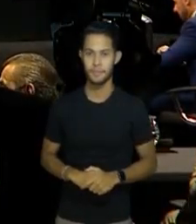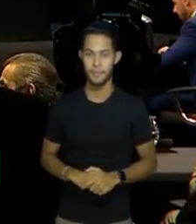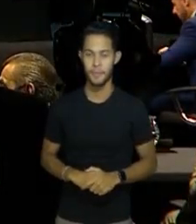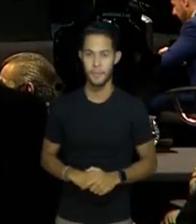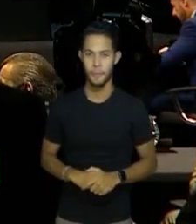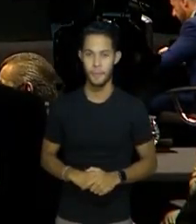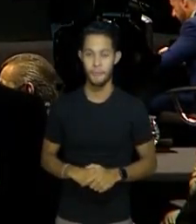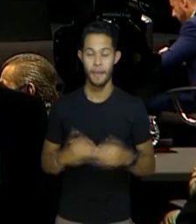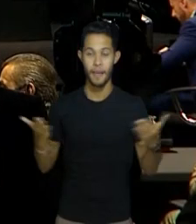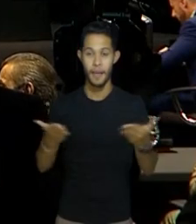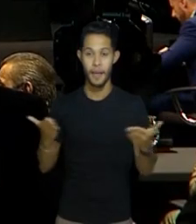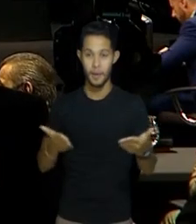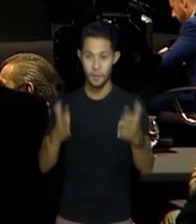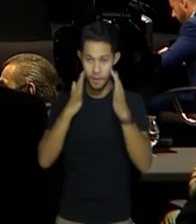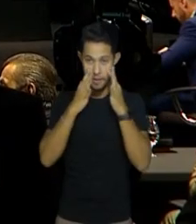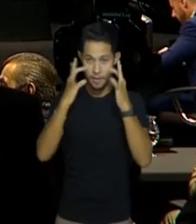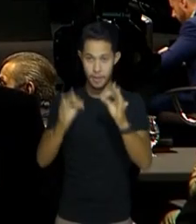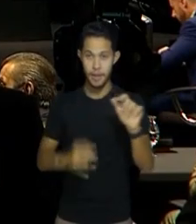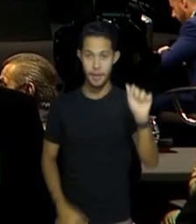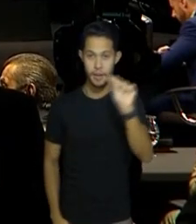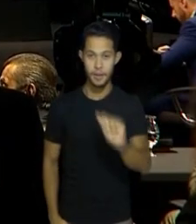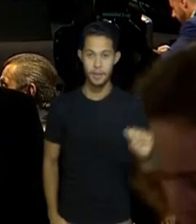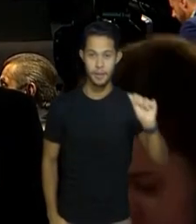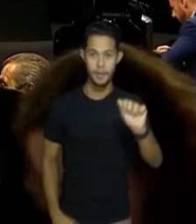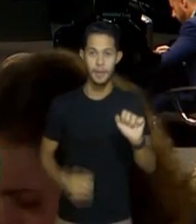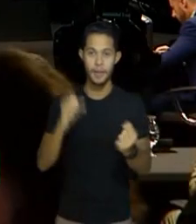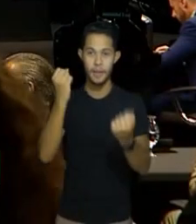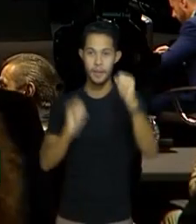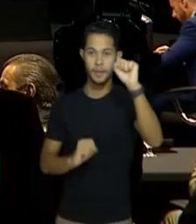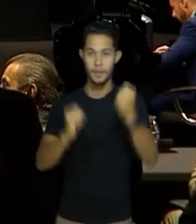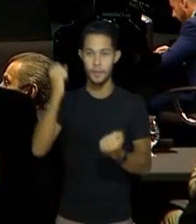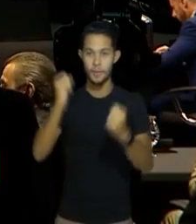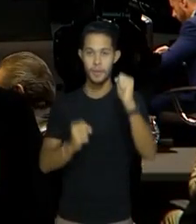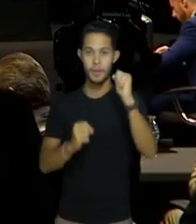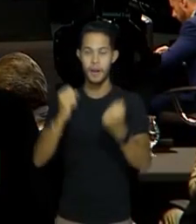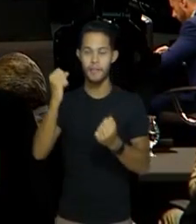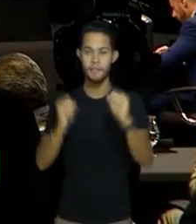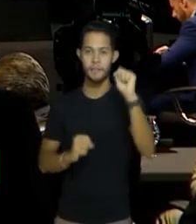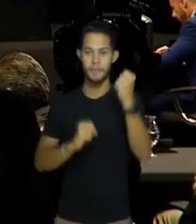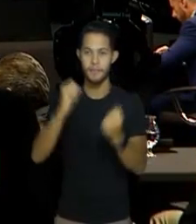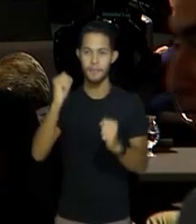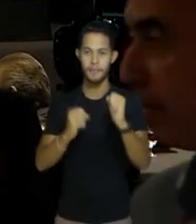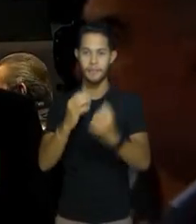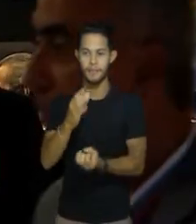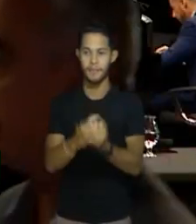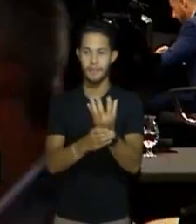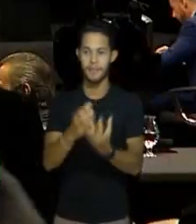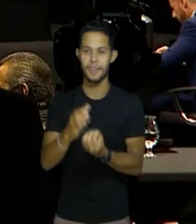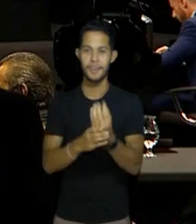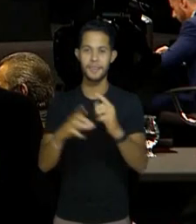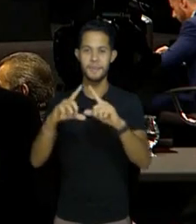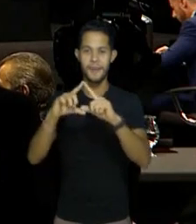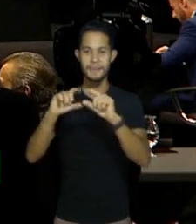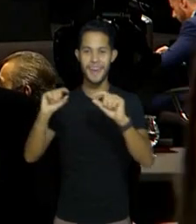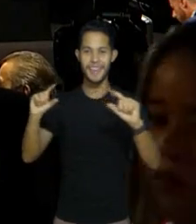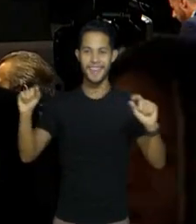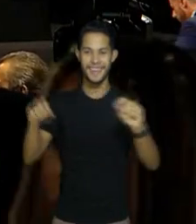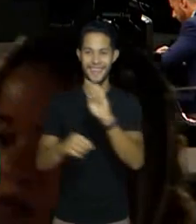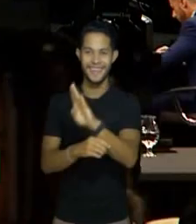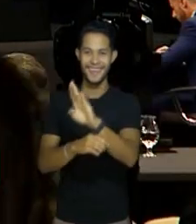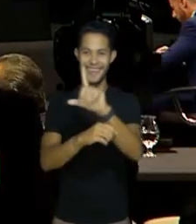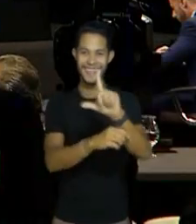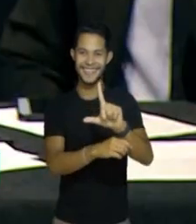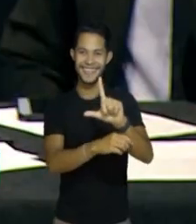Vamos ouvir a Associação das Indústrias Produtoras de Linguiça Blumenau. Tema Linguiça Blumenau, um produto